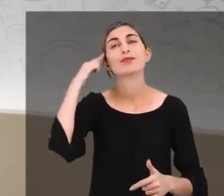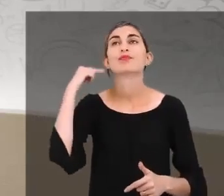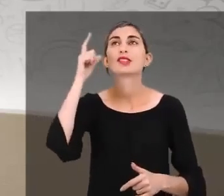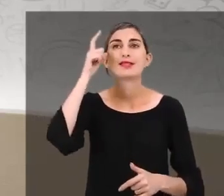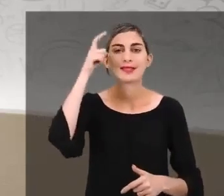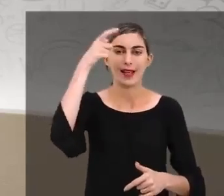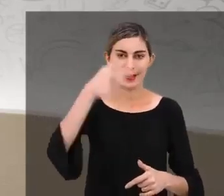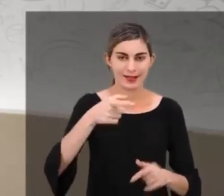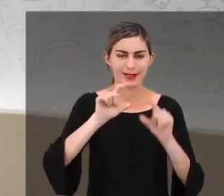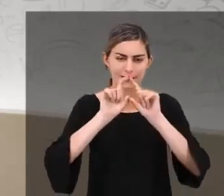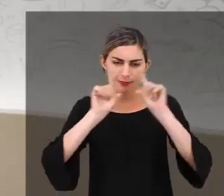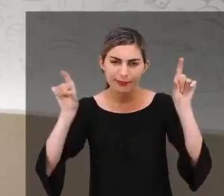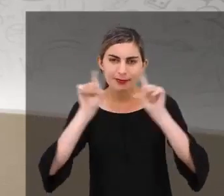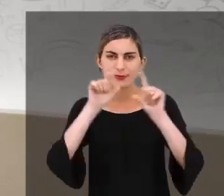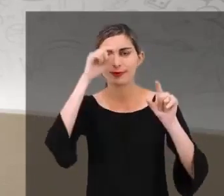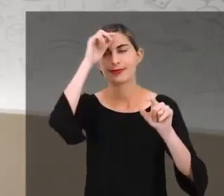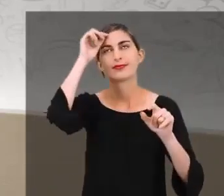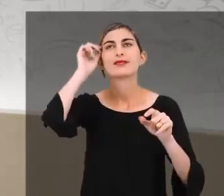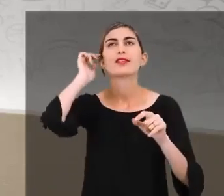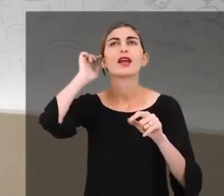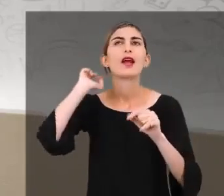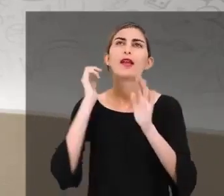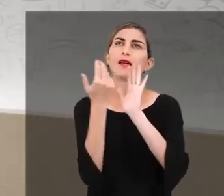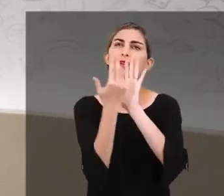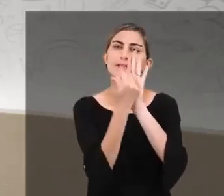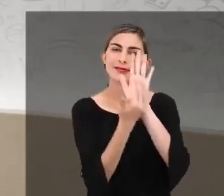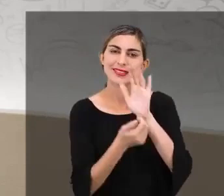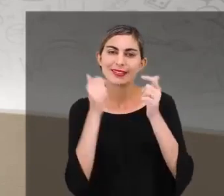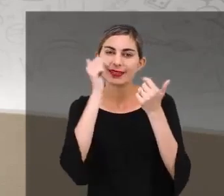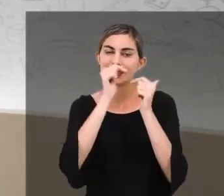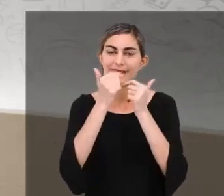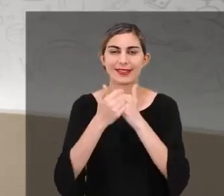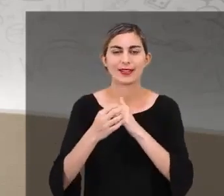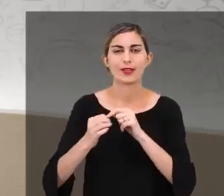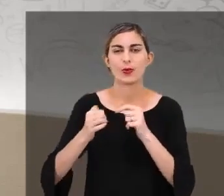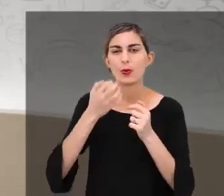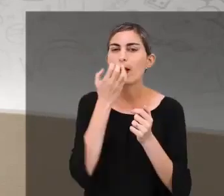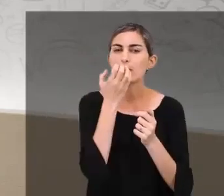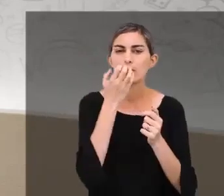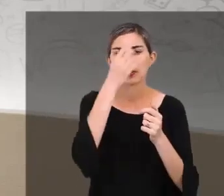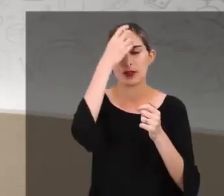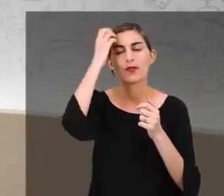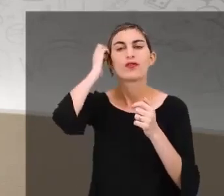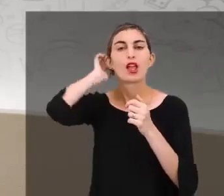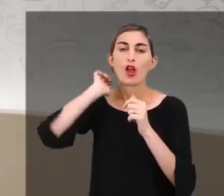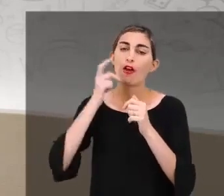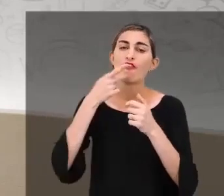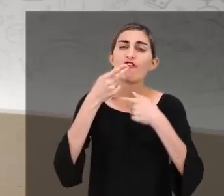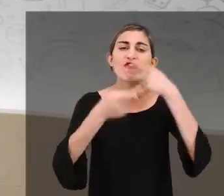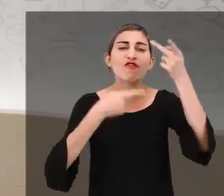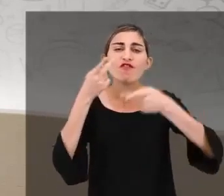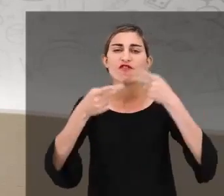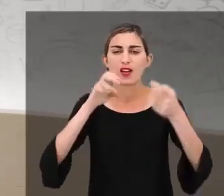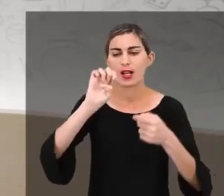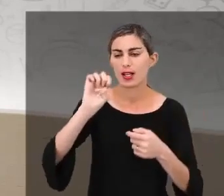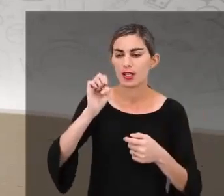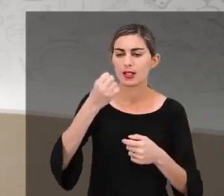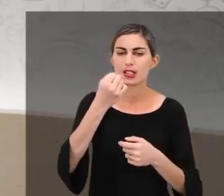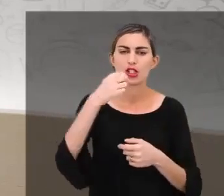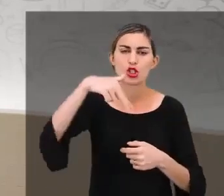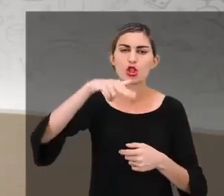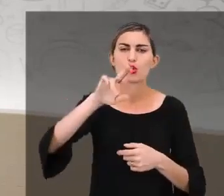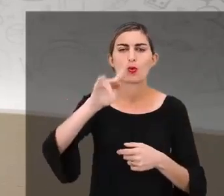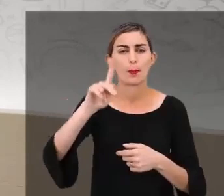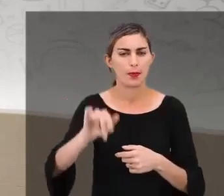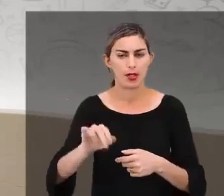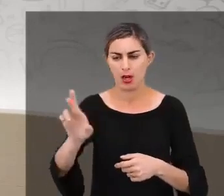da tirinha de Charlie Brown com o seu cachorrinho Snoopy, que ele diz: Snoopy, um dia vamos morrer. E Snoopy